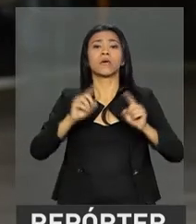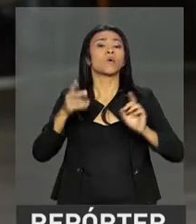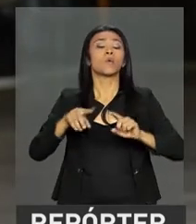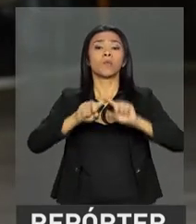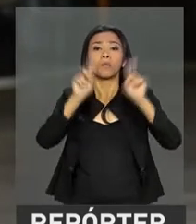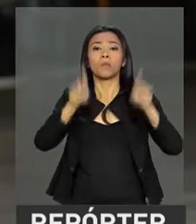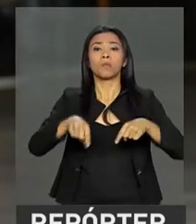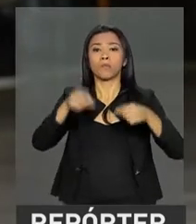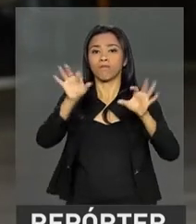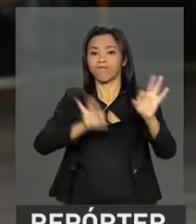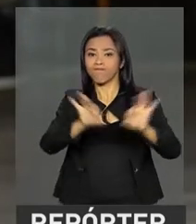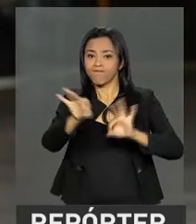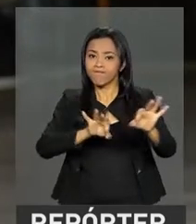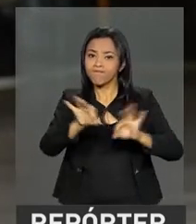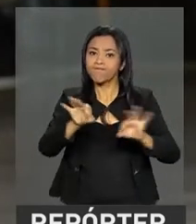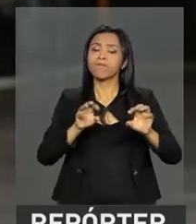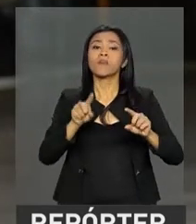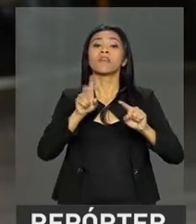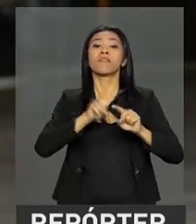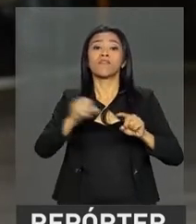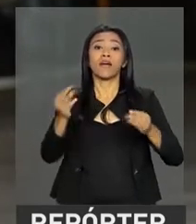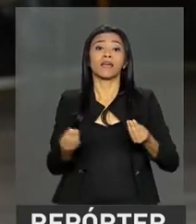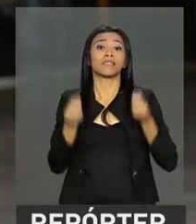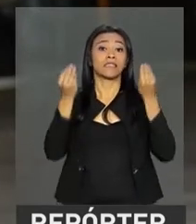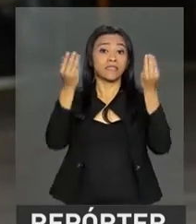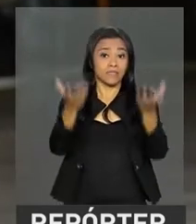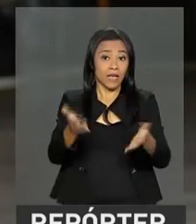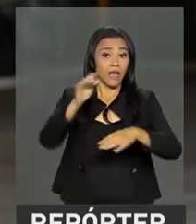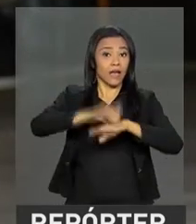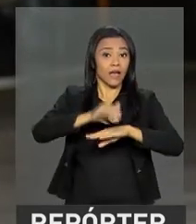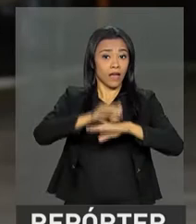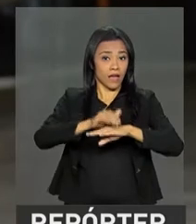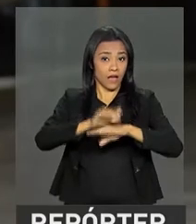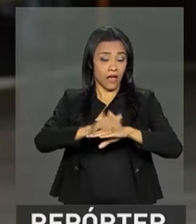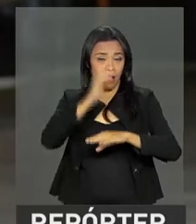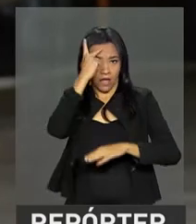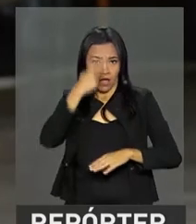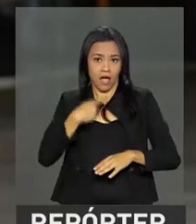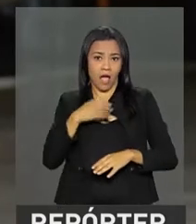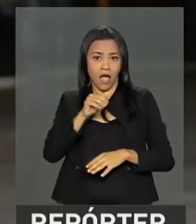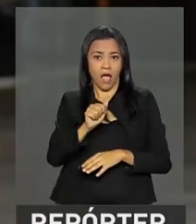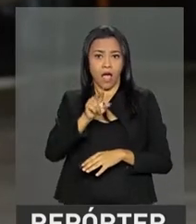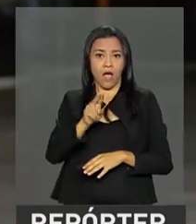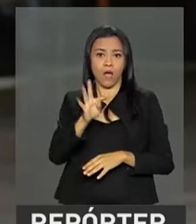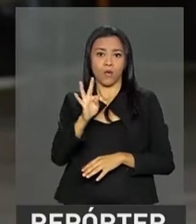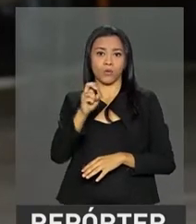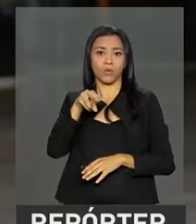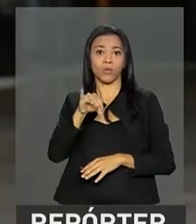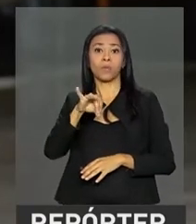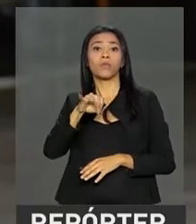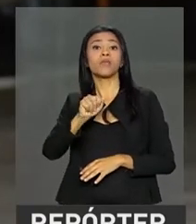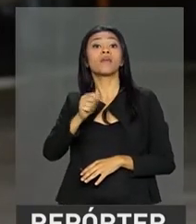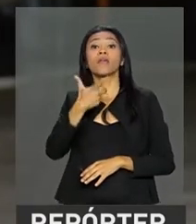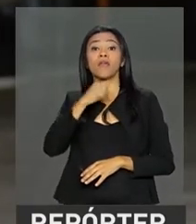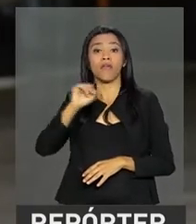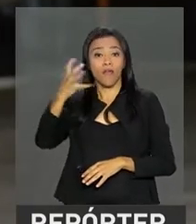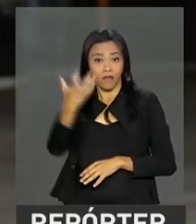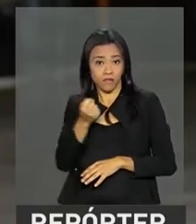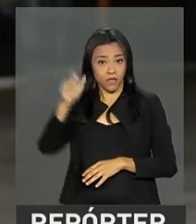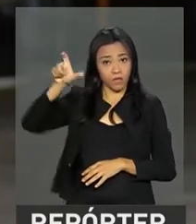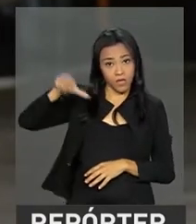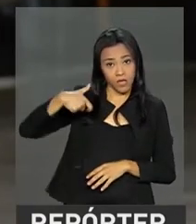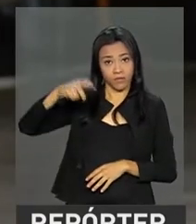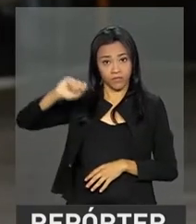promover a autonomia dos beneficiários do programa bolsa família e também das pessoas que estão inscritas no